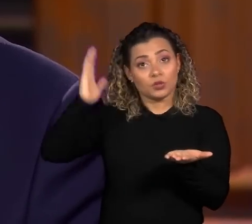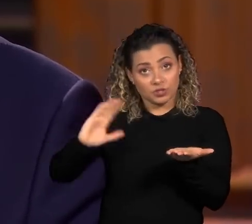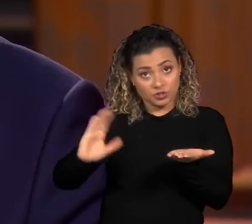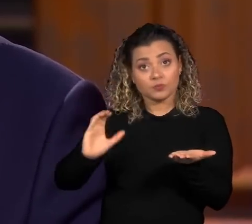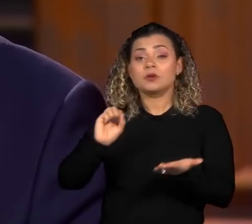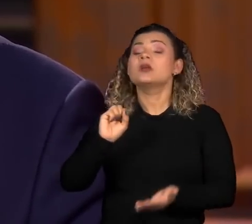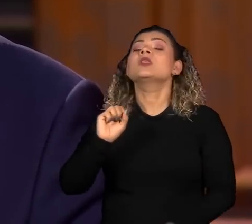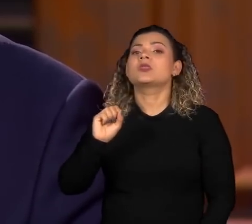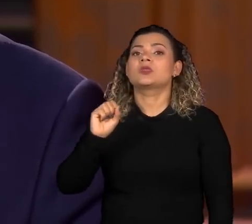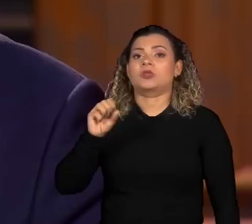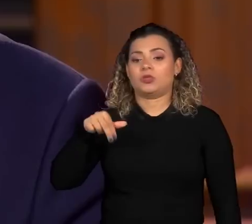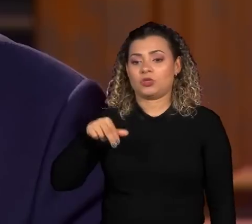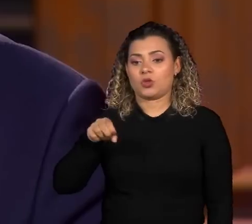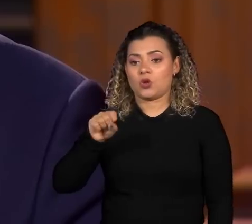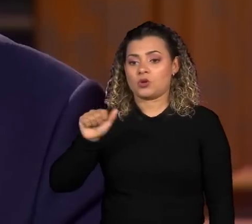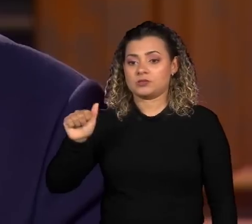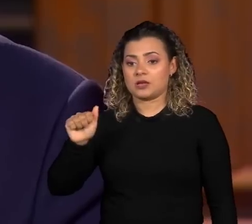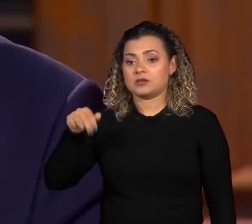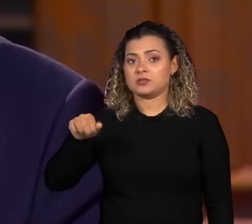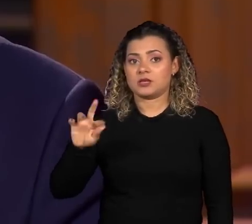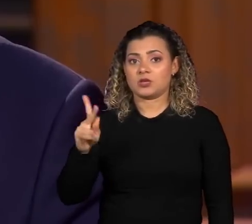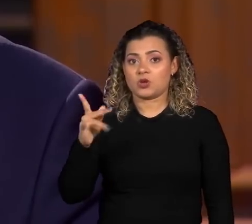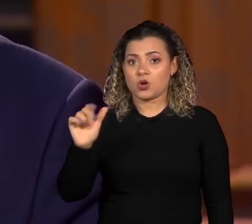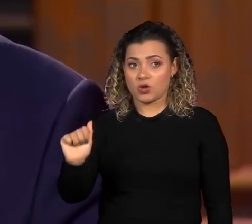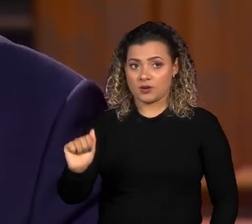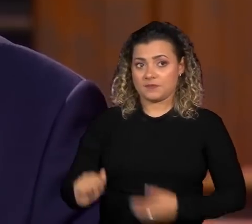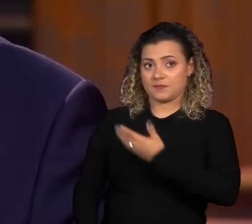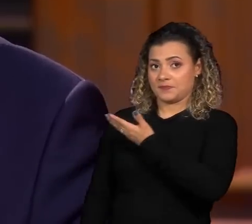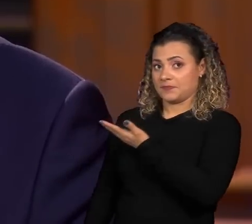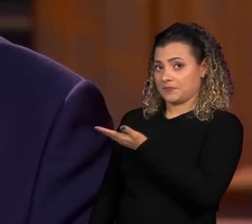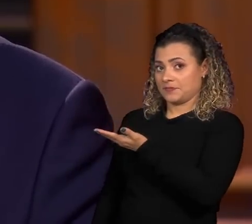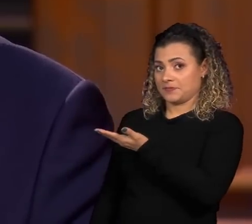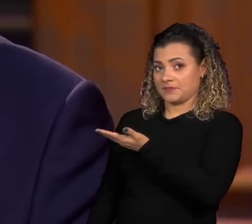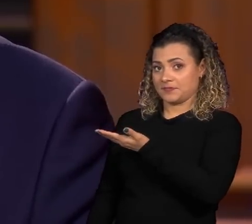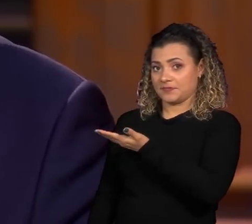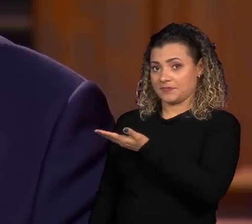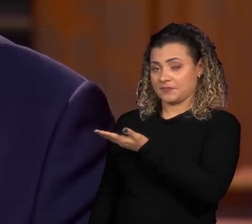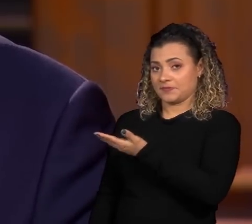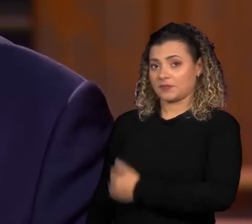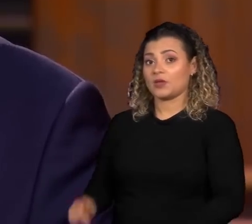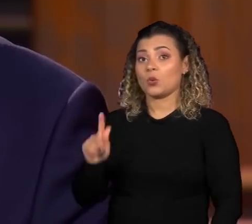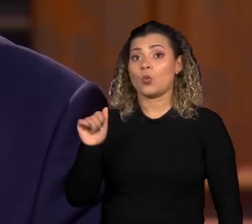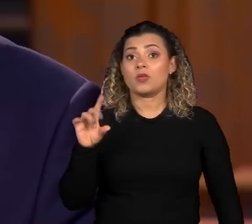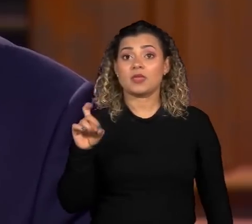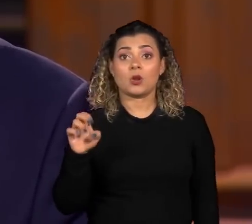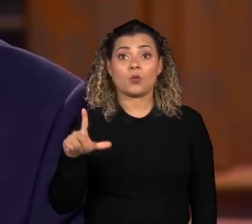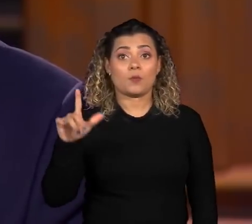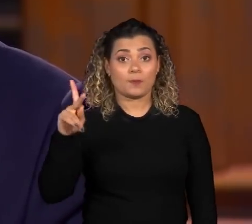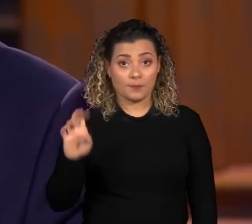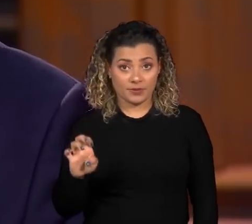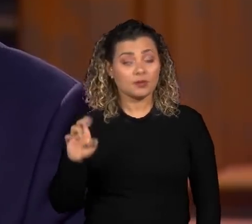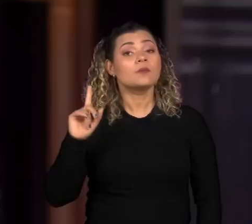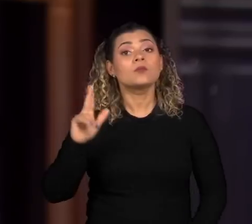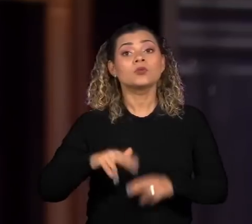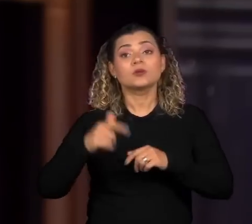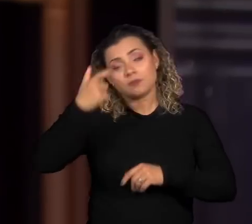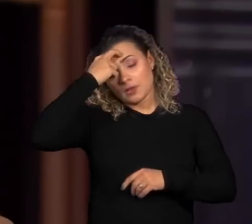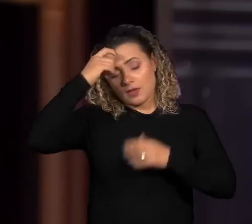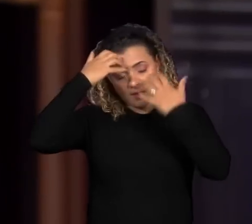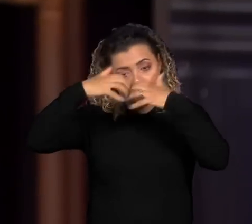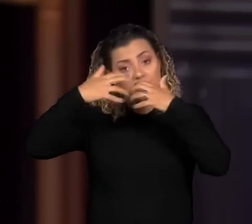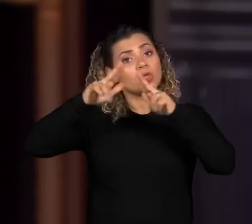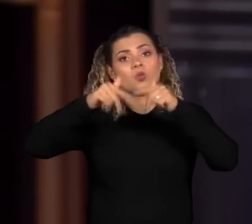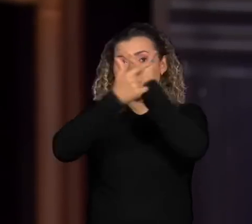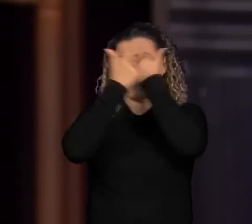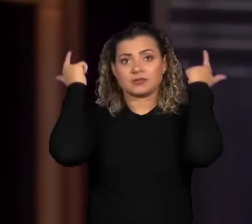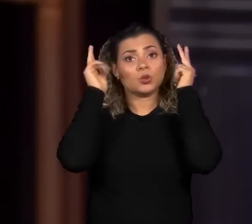Senhora de Guadalupe. Então, se a cabeça vazia, oficina do diabo, a minha cabeça nunca está vazia. Nós estamos